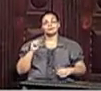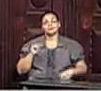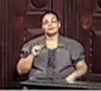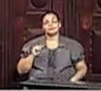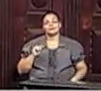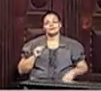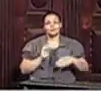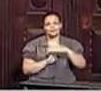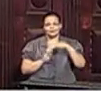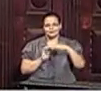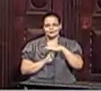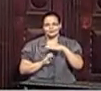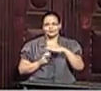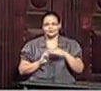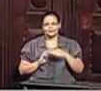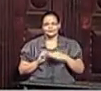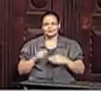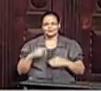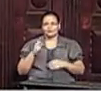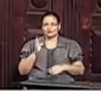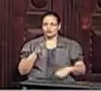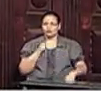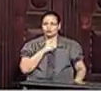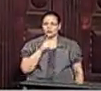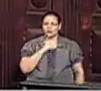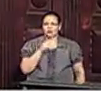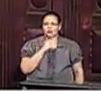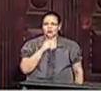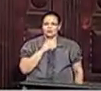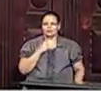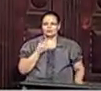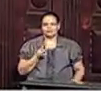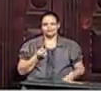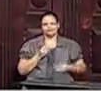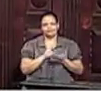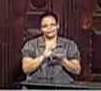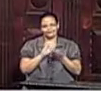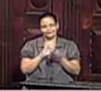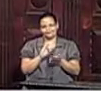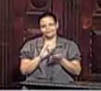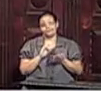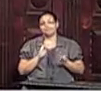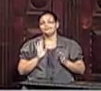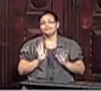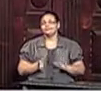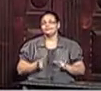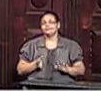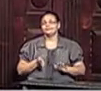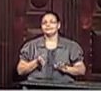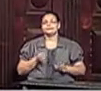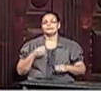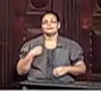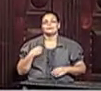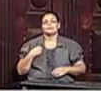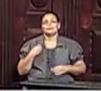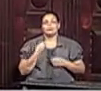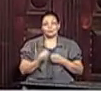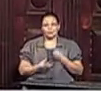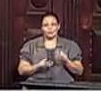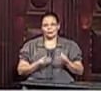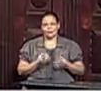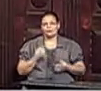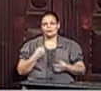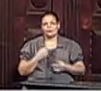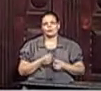madura, de uma concessão que já teve todos os investimentos principais realizados, uma concessão que cobra